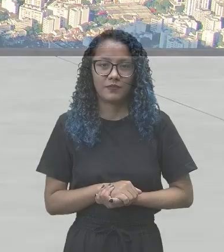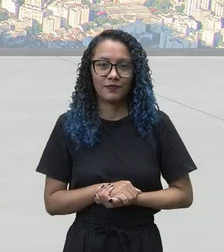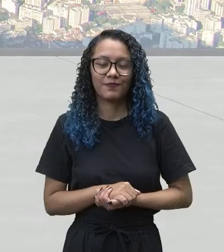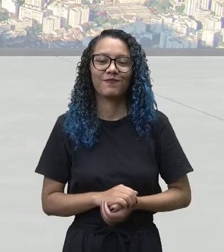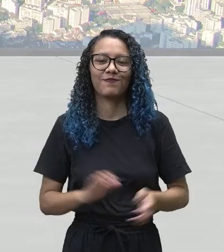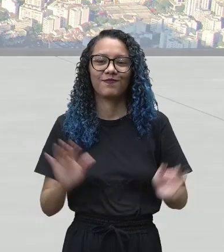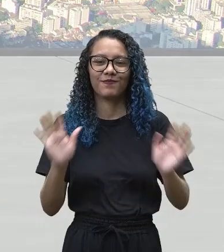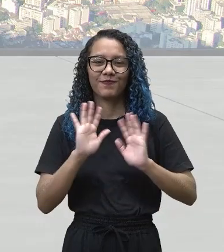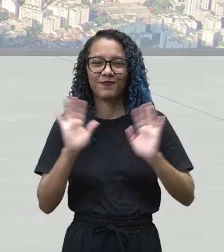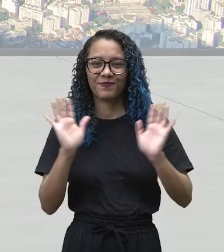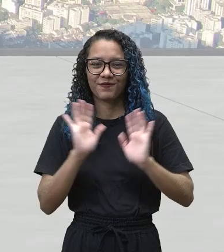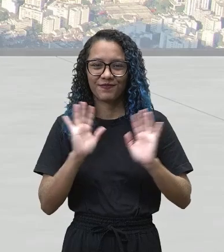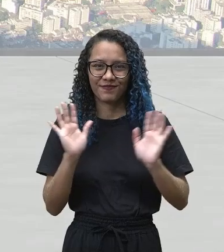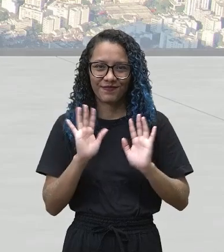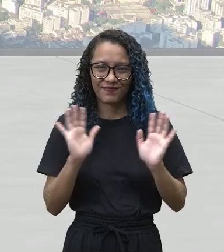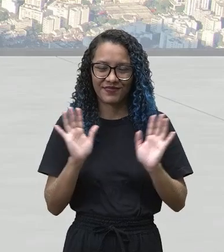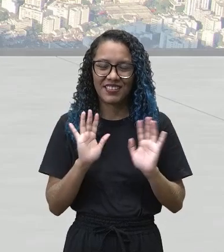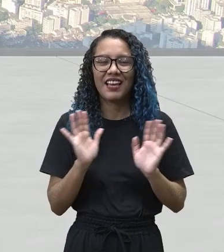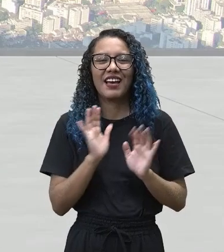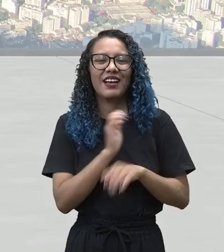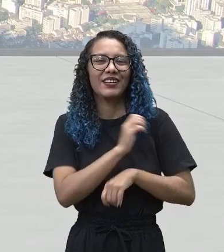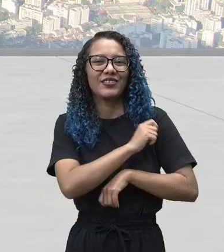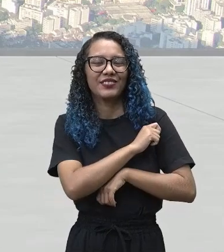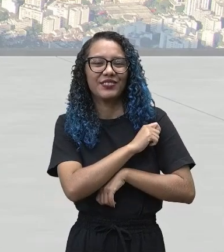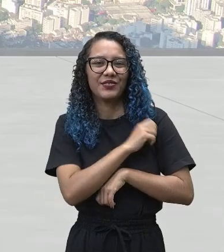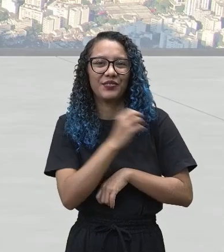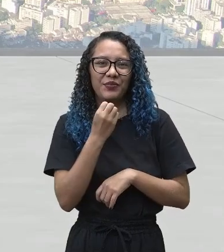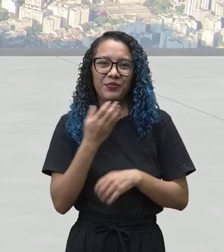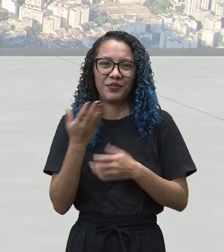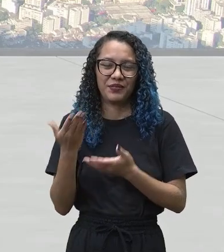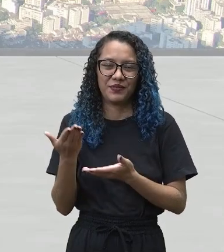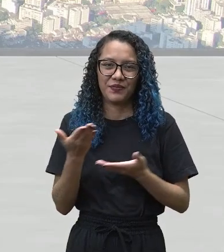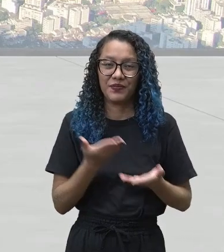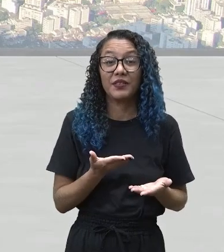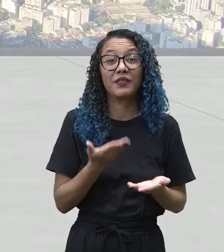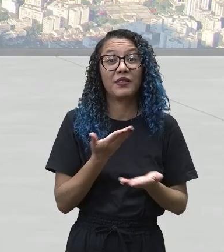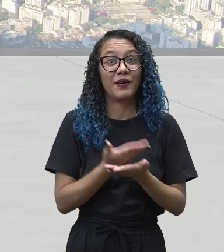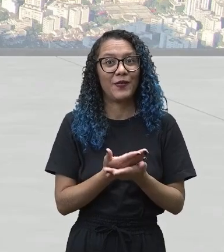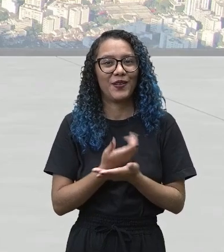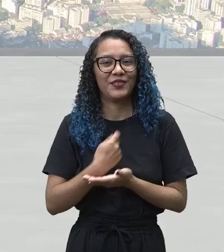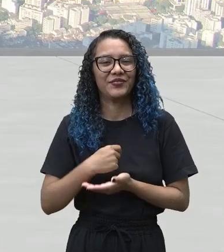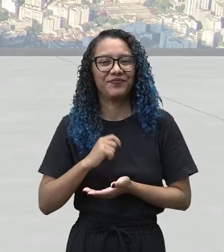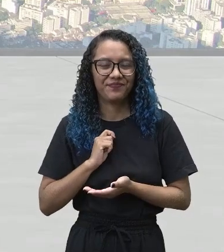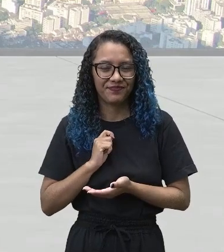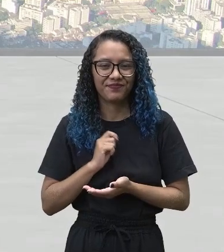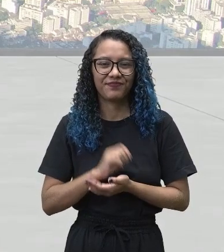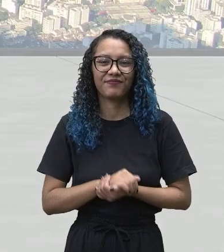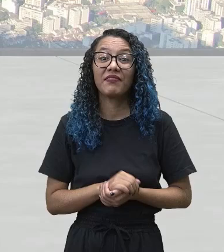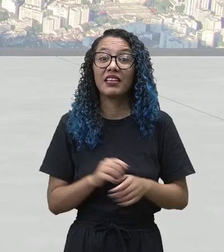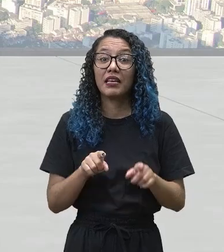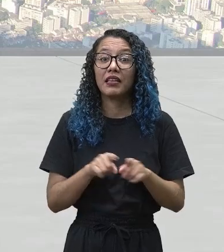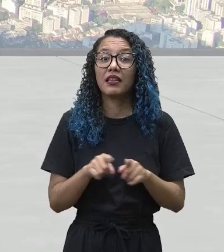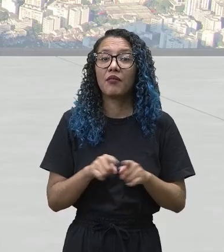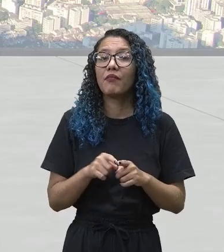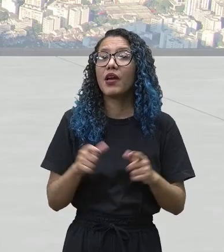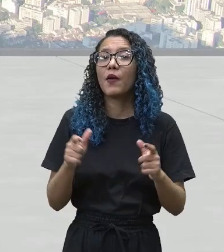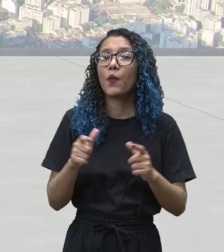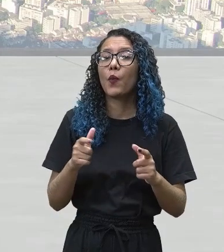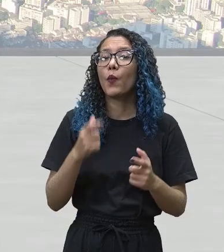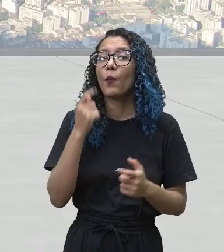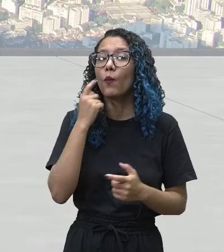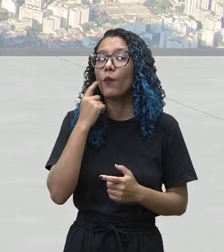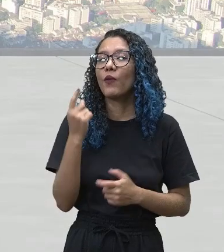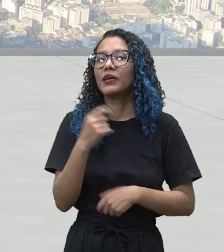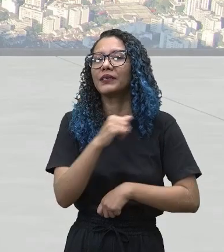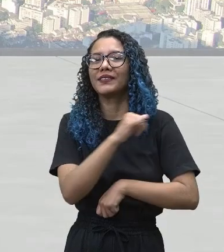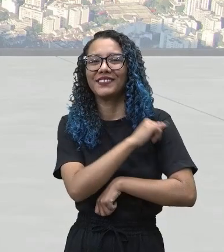Hola, hola, queridos alumnos. Bem-vindos a nossa classe de espanhol e bem-vindos ao Rio